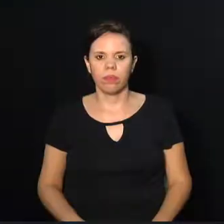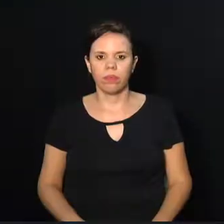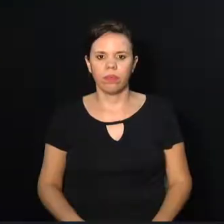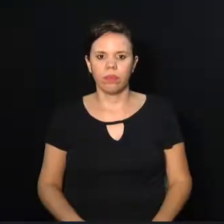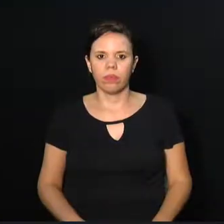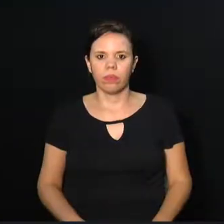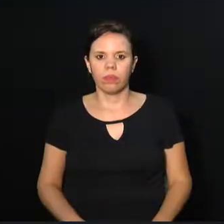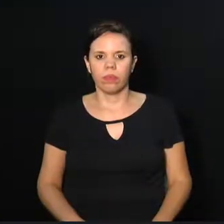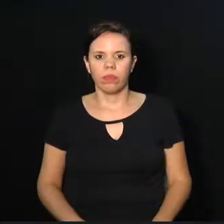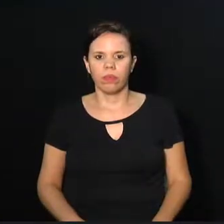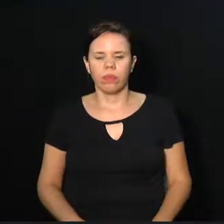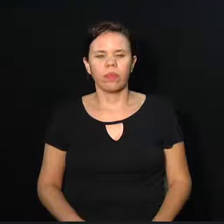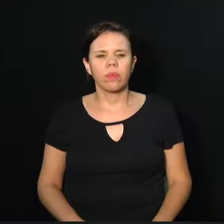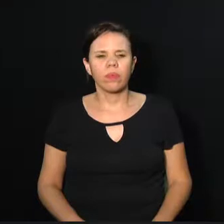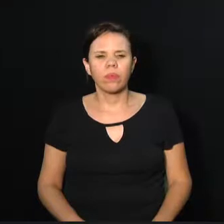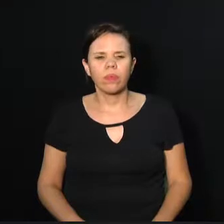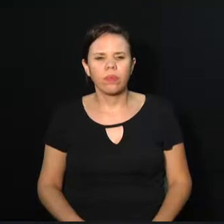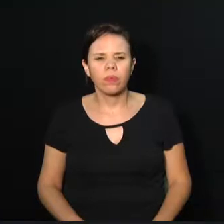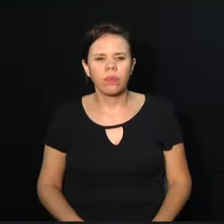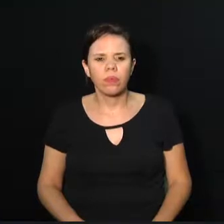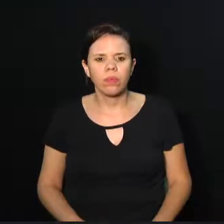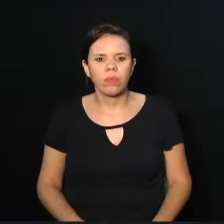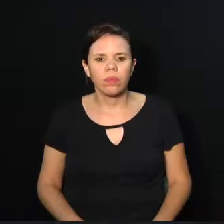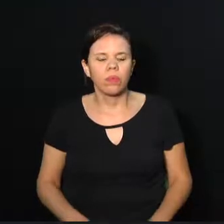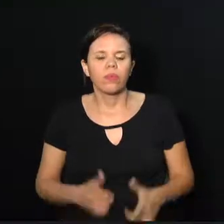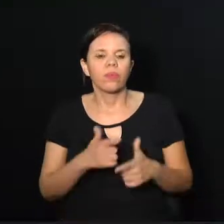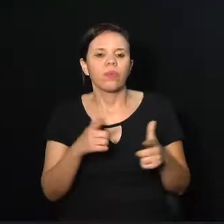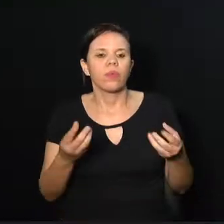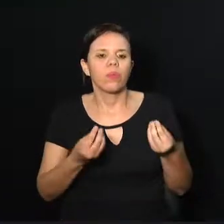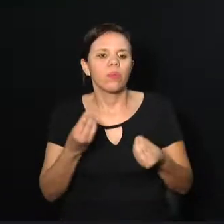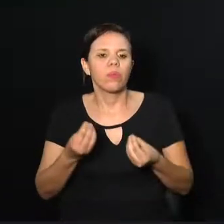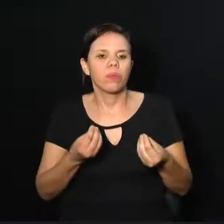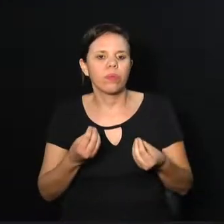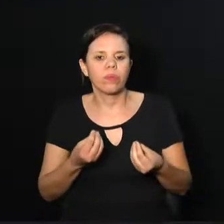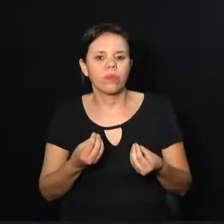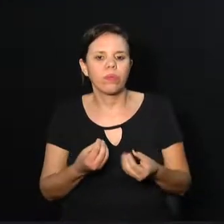não chocado. Eu não tenho tanto